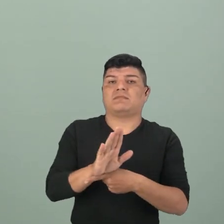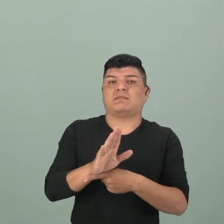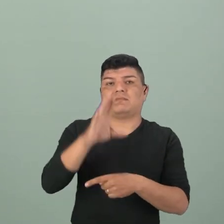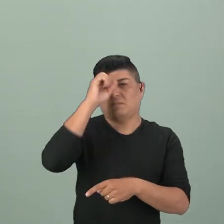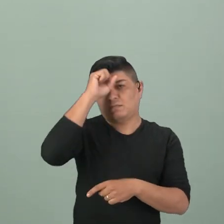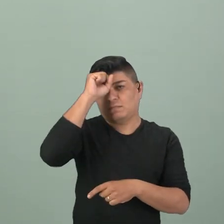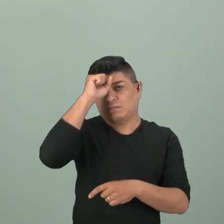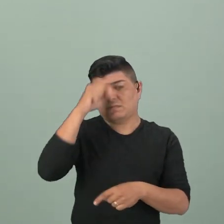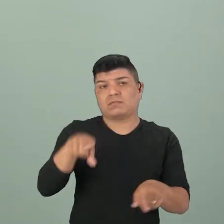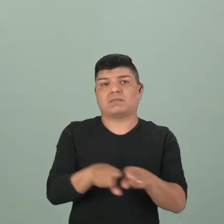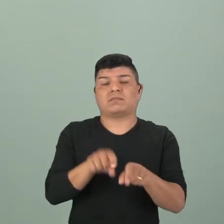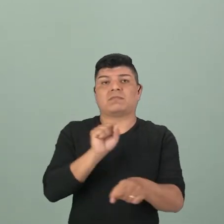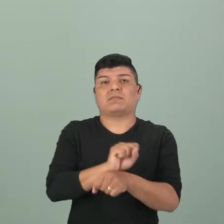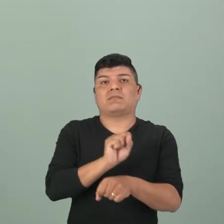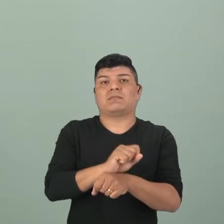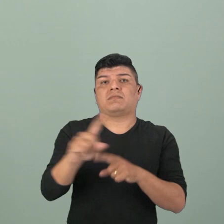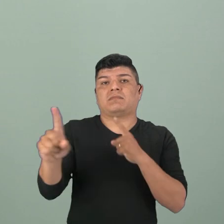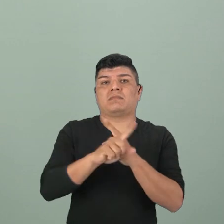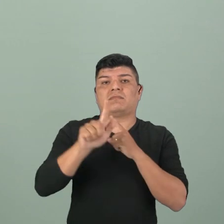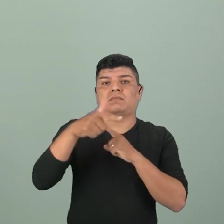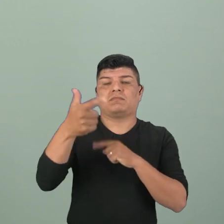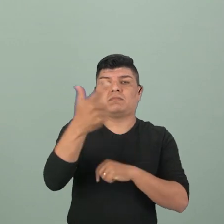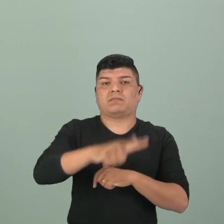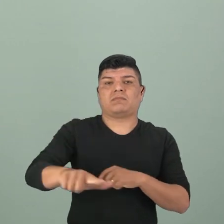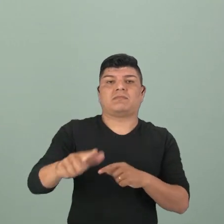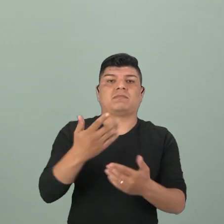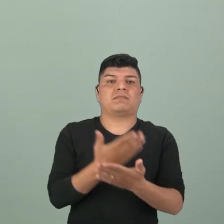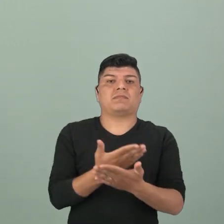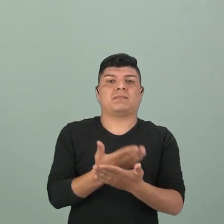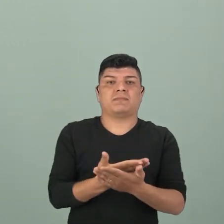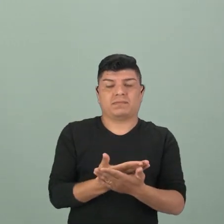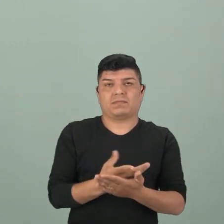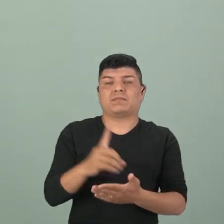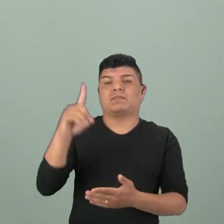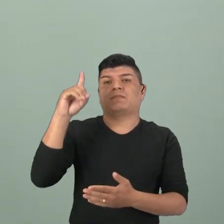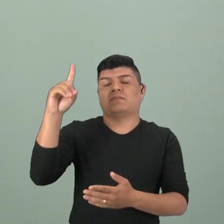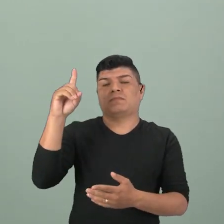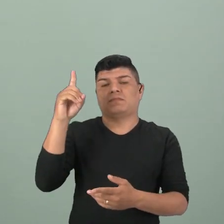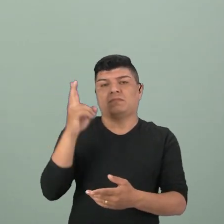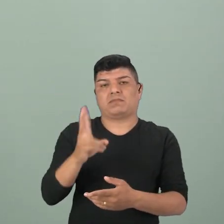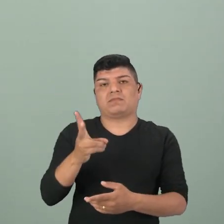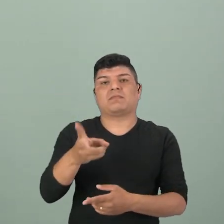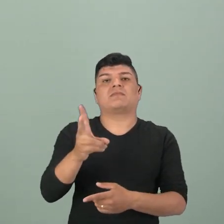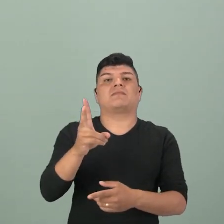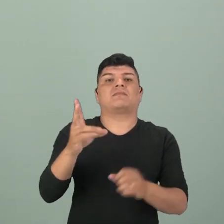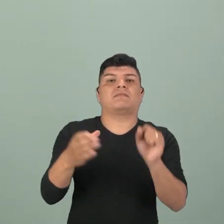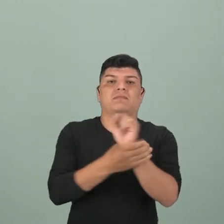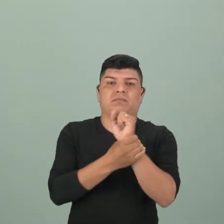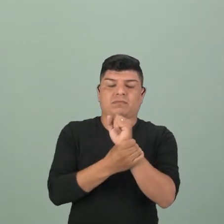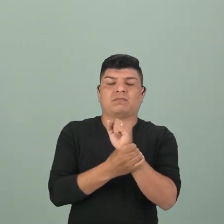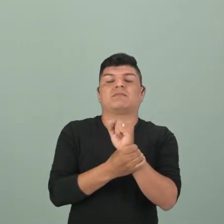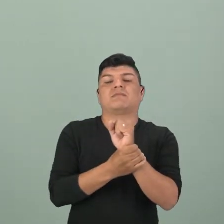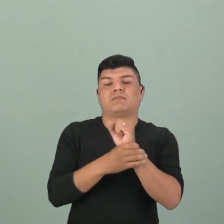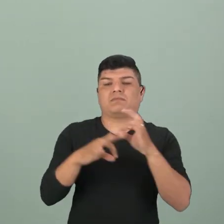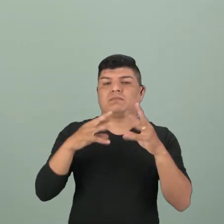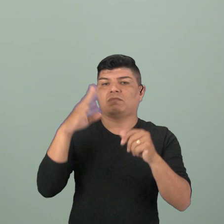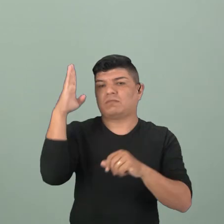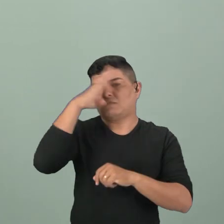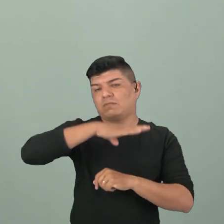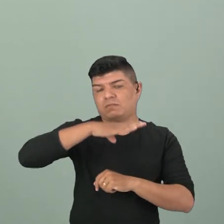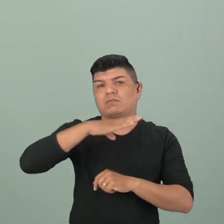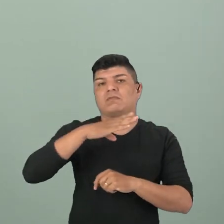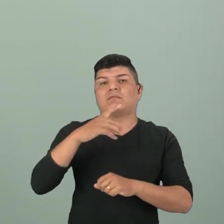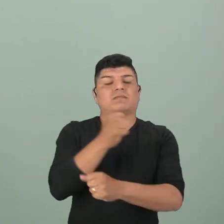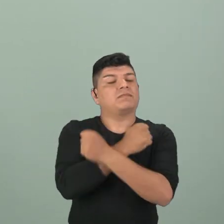sua aprendizagem. Espero encontrá-los novamente em outras aulas. Que Deus continue nos protegendo, nos guardando de todo